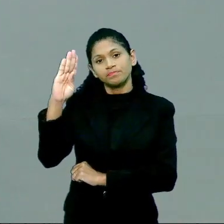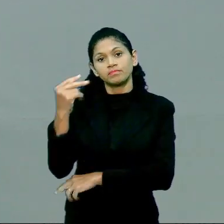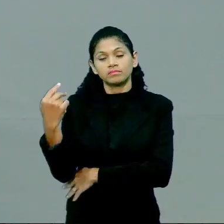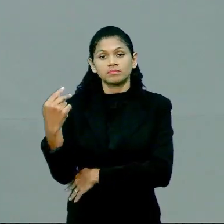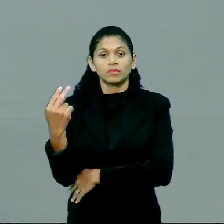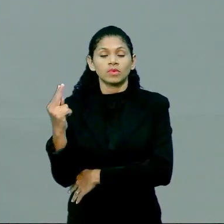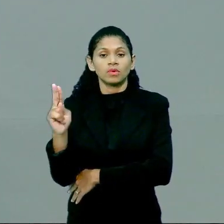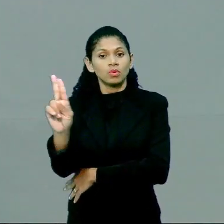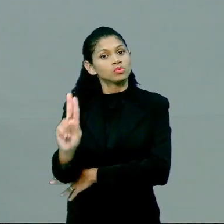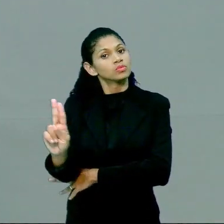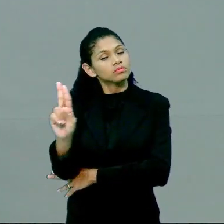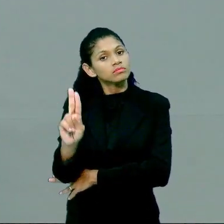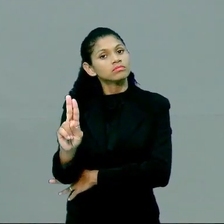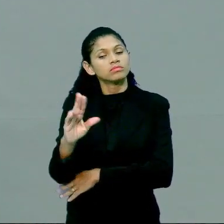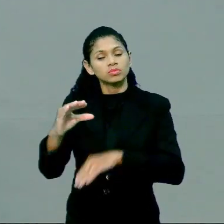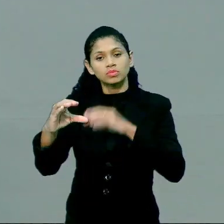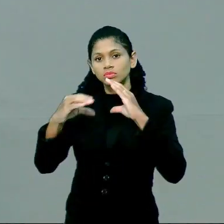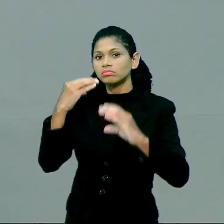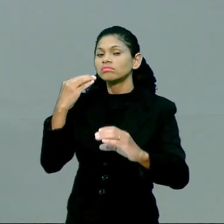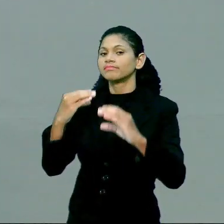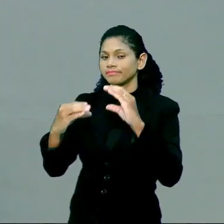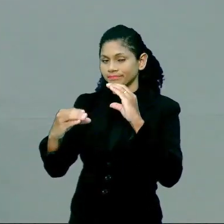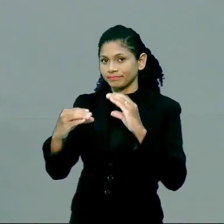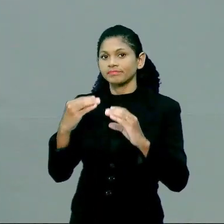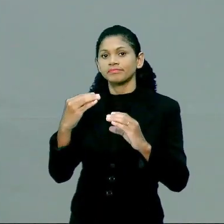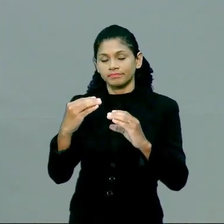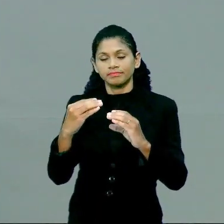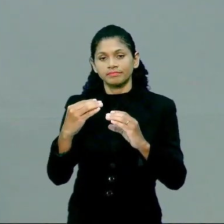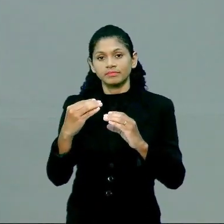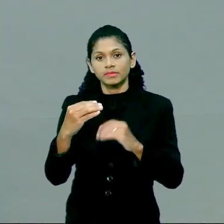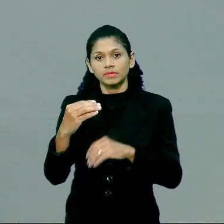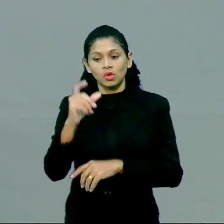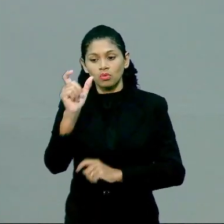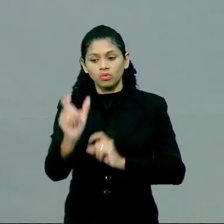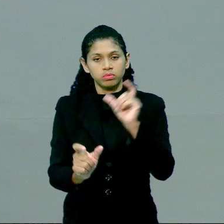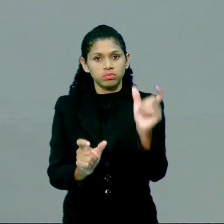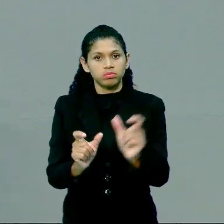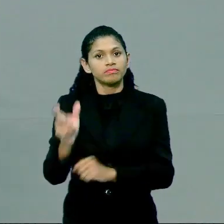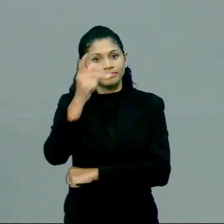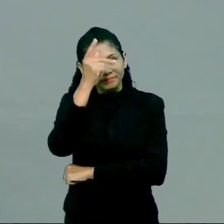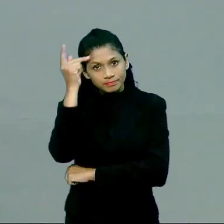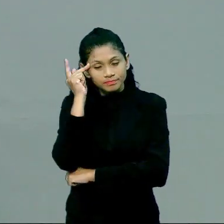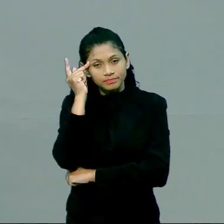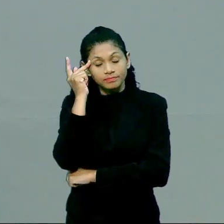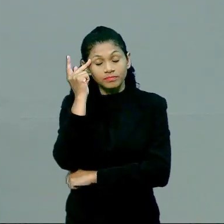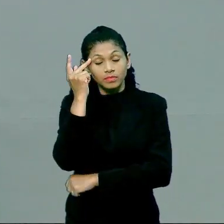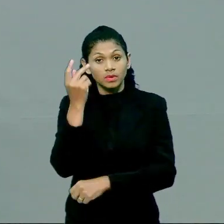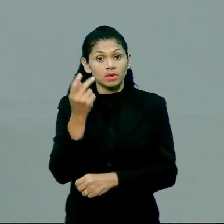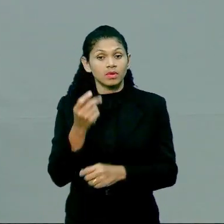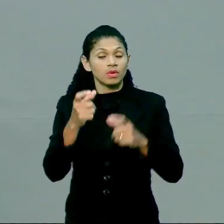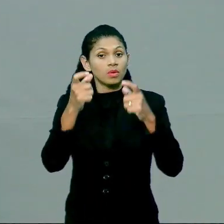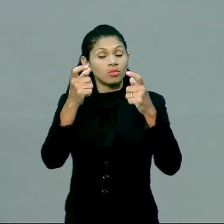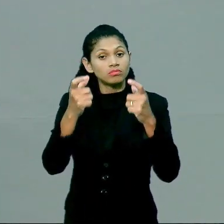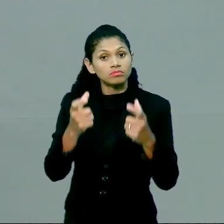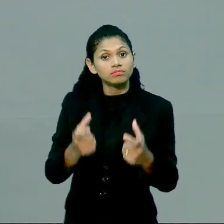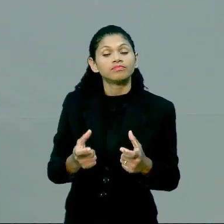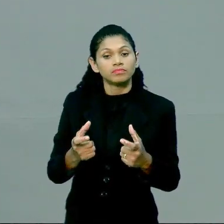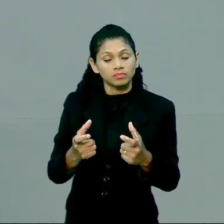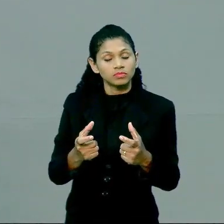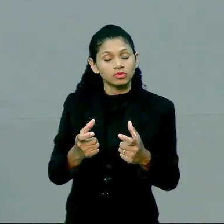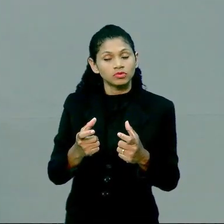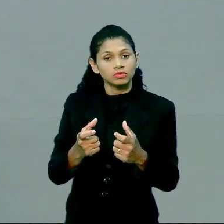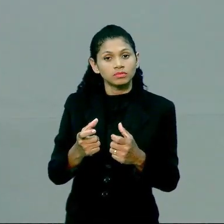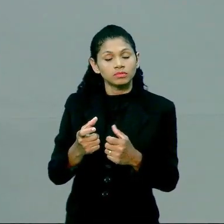uso comunicativo dos falantes que é onde essa língua sem materializa né Essas expressões ela ganha sua